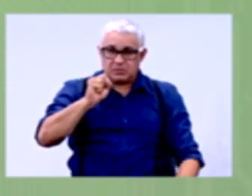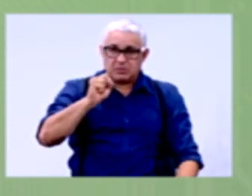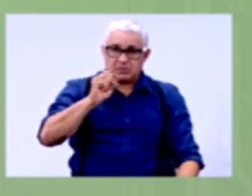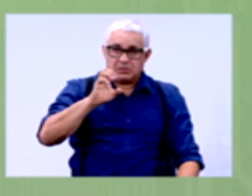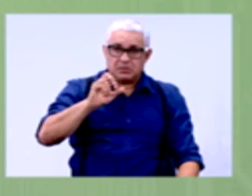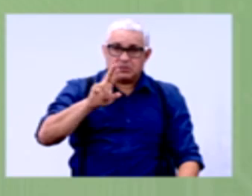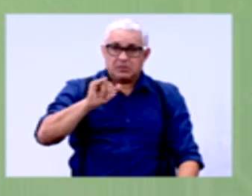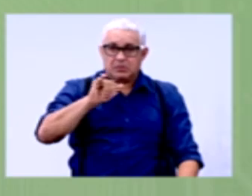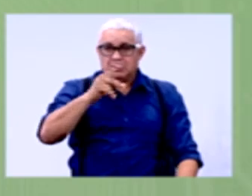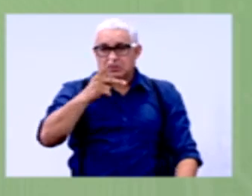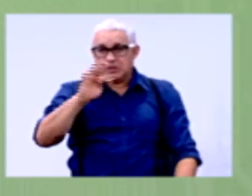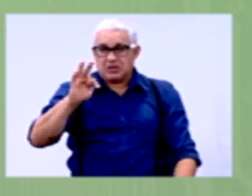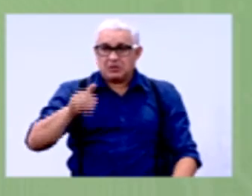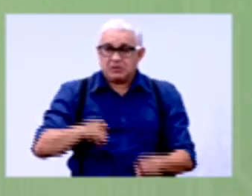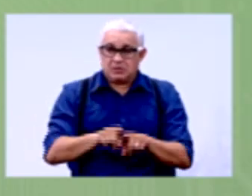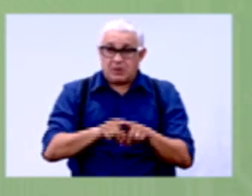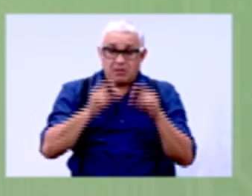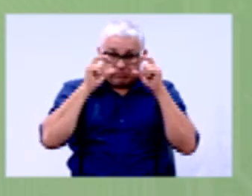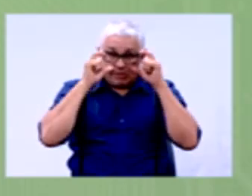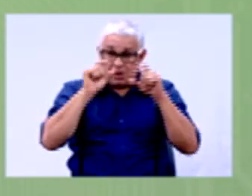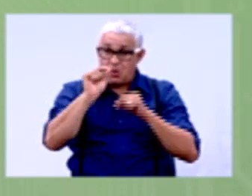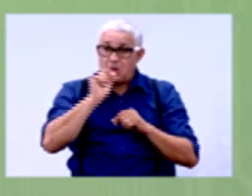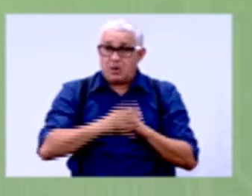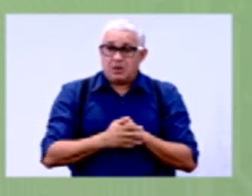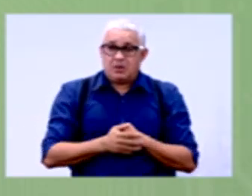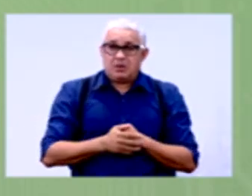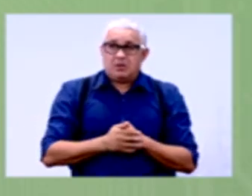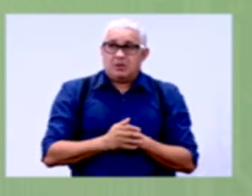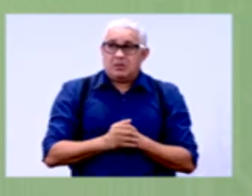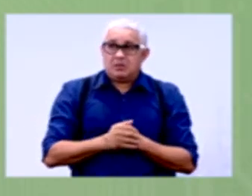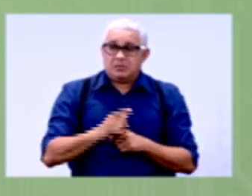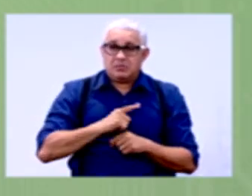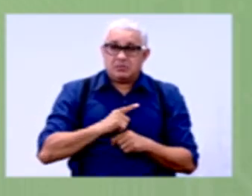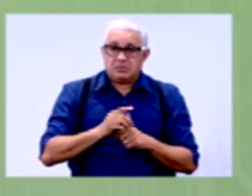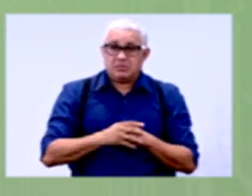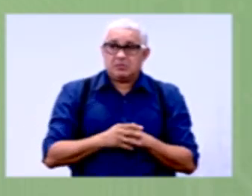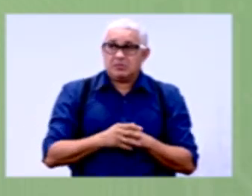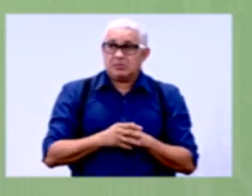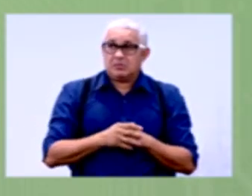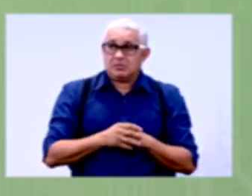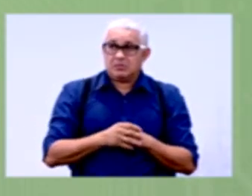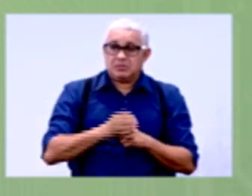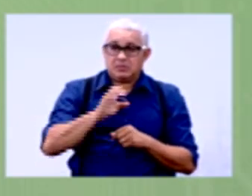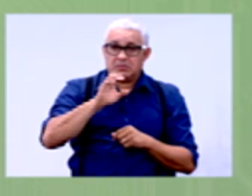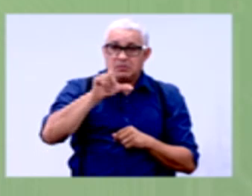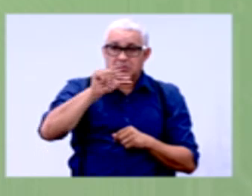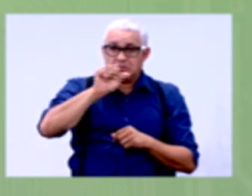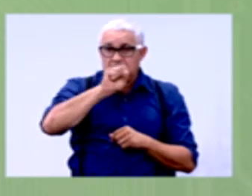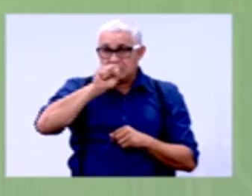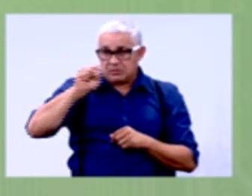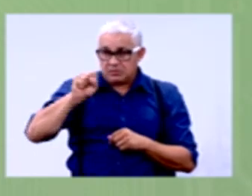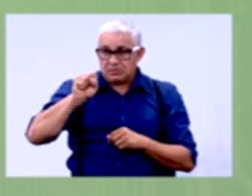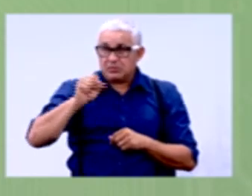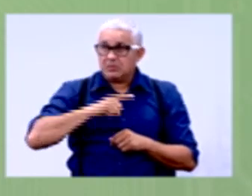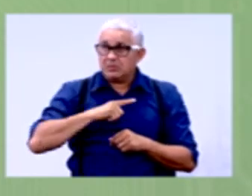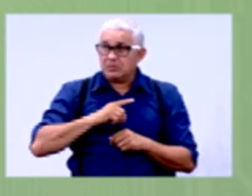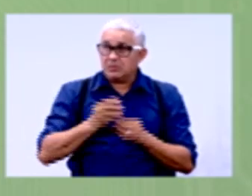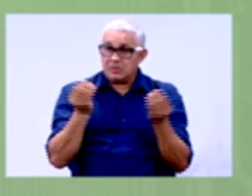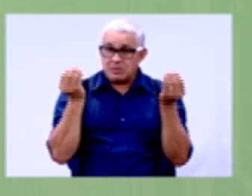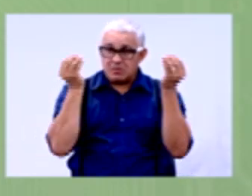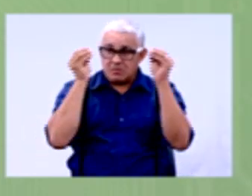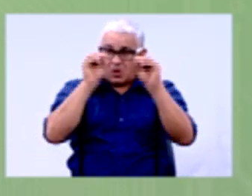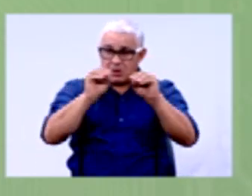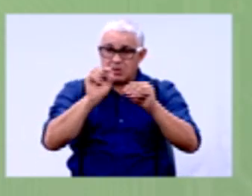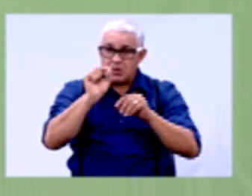adiante, prestem atenção aqui que nós temos uma declaração do class, certo? Essa declaração